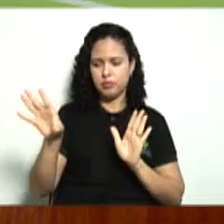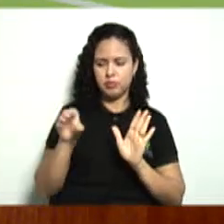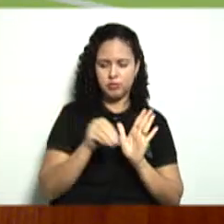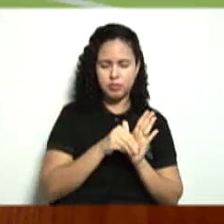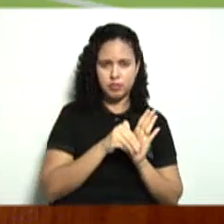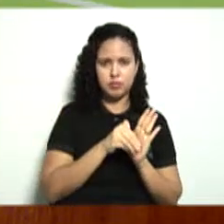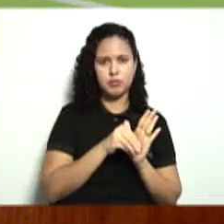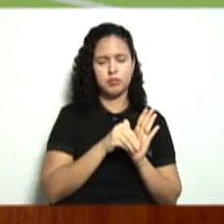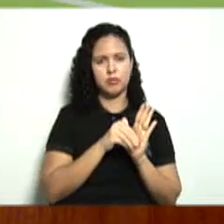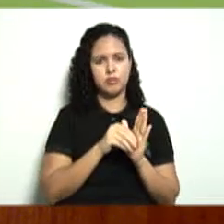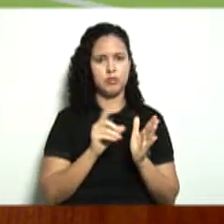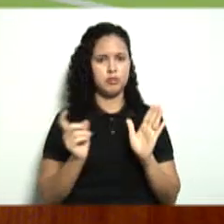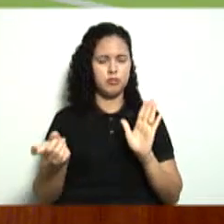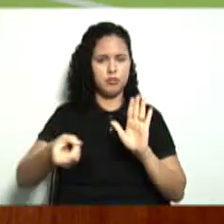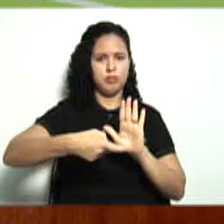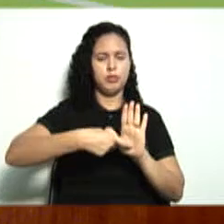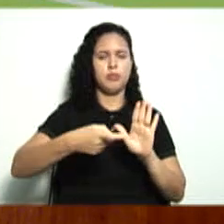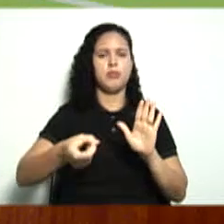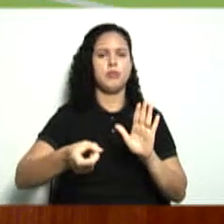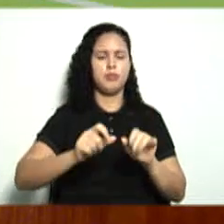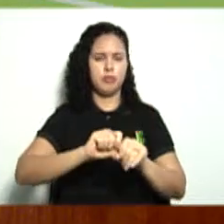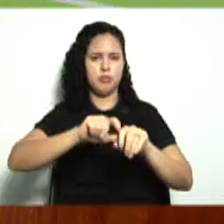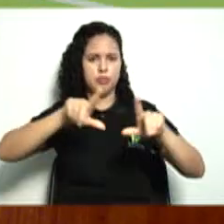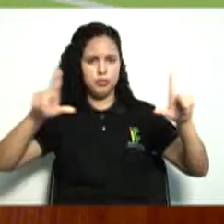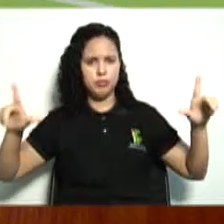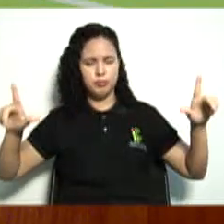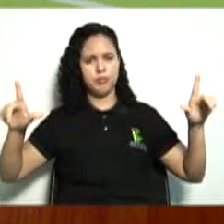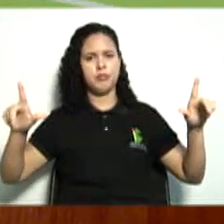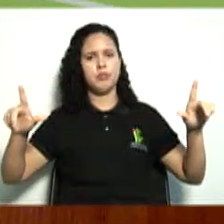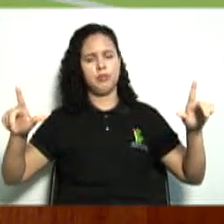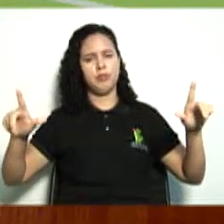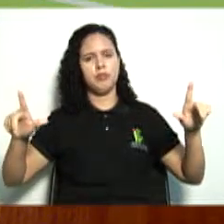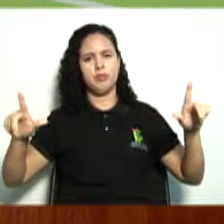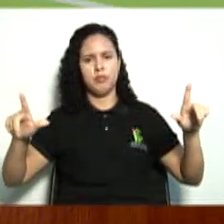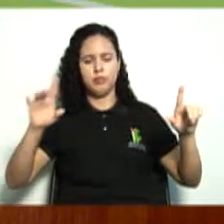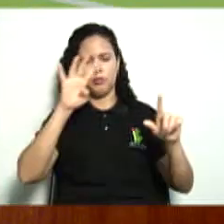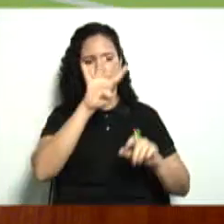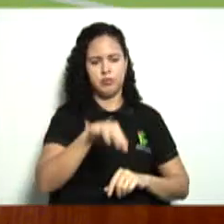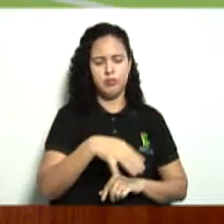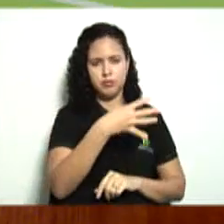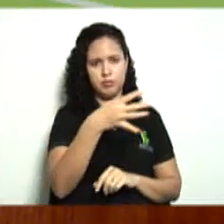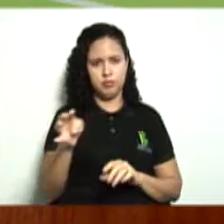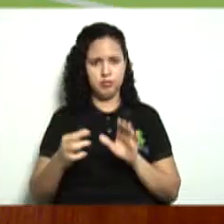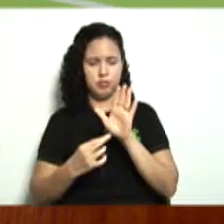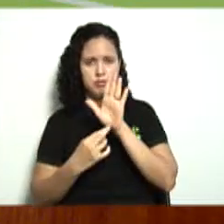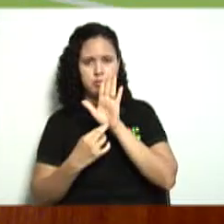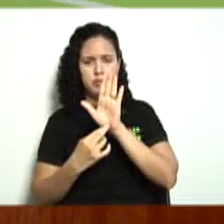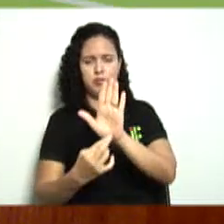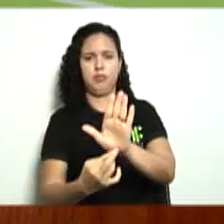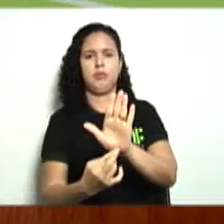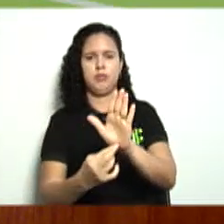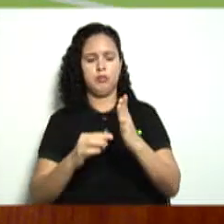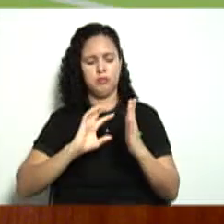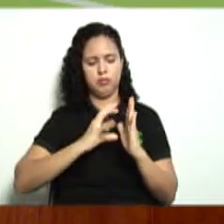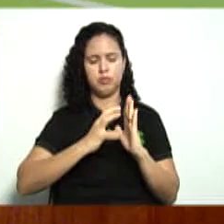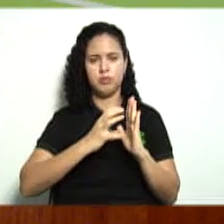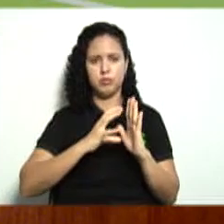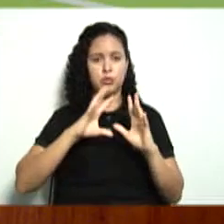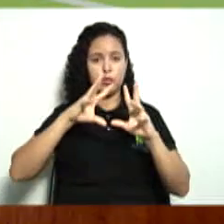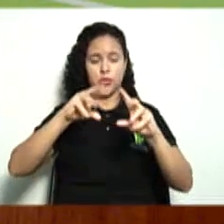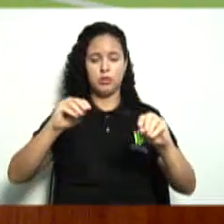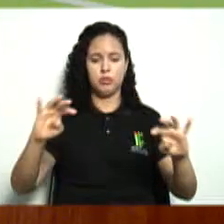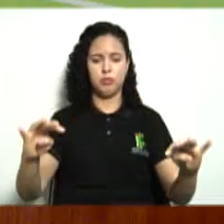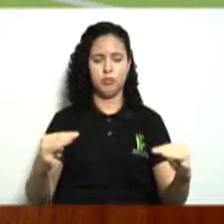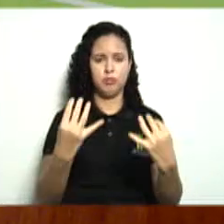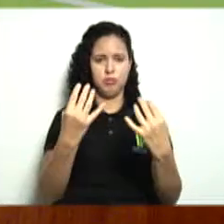quando você clica em cima daquele hiperlink, vai abrir no Excel a própria planilha, e aí você vai apresentar todos os dados para quem estiver lá presente.